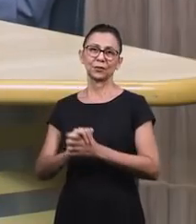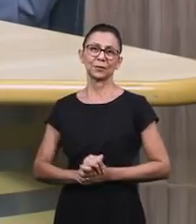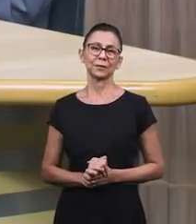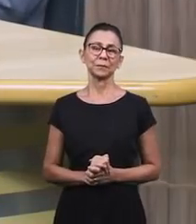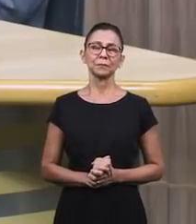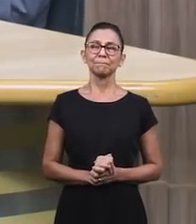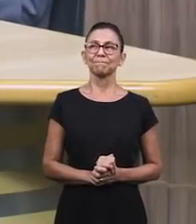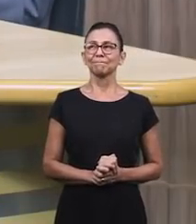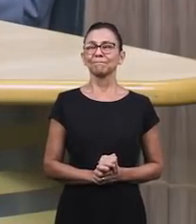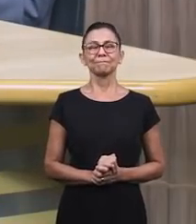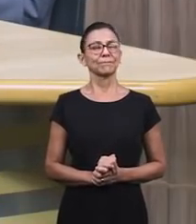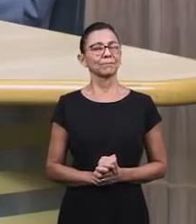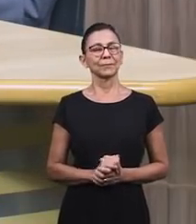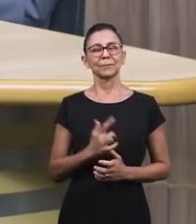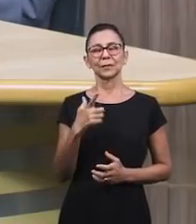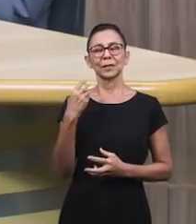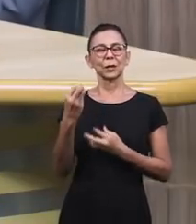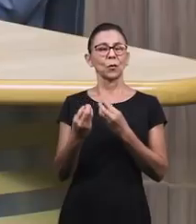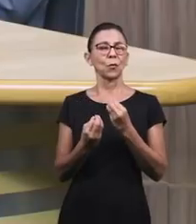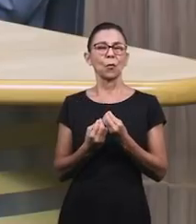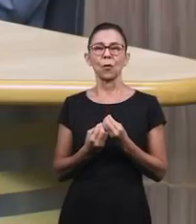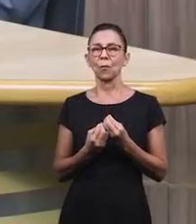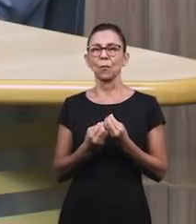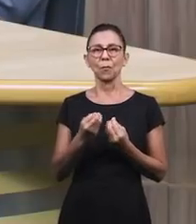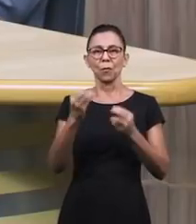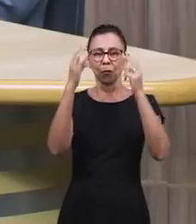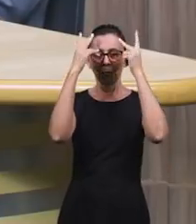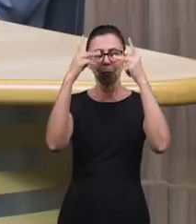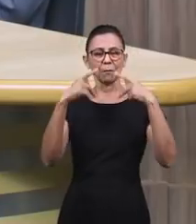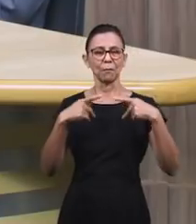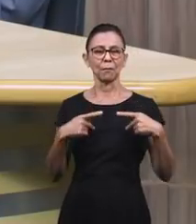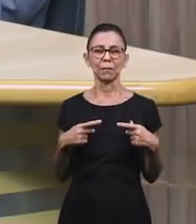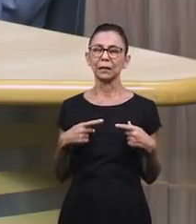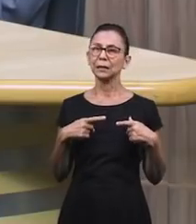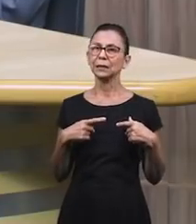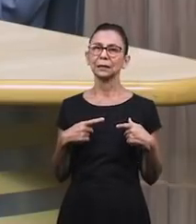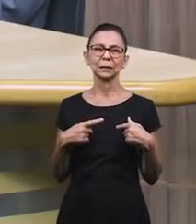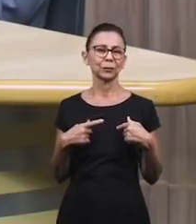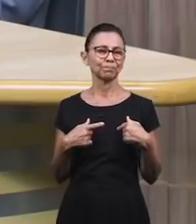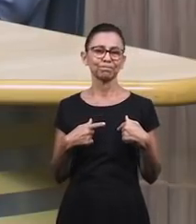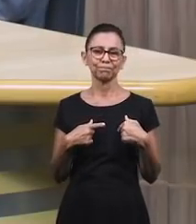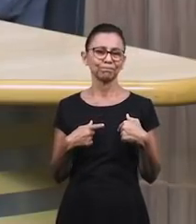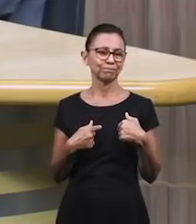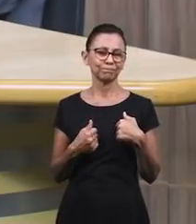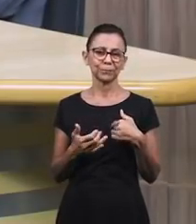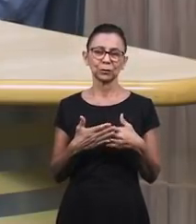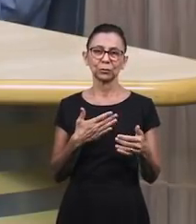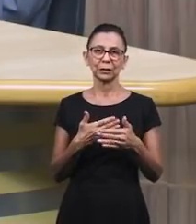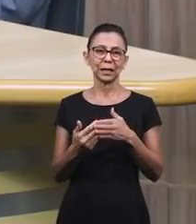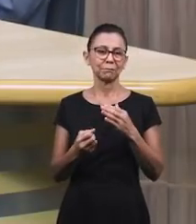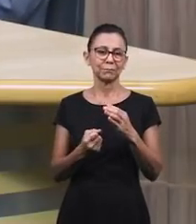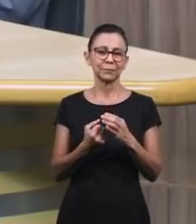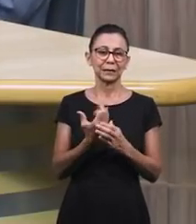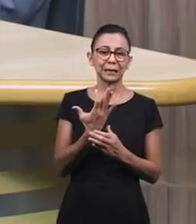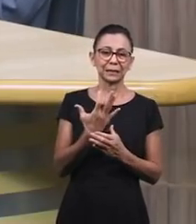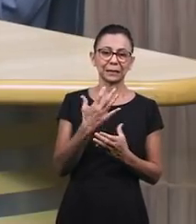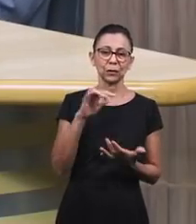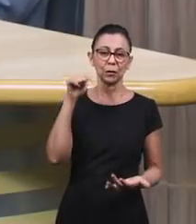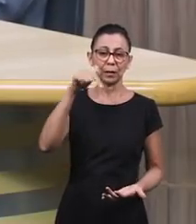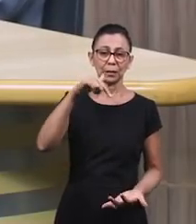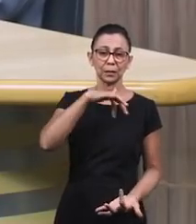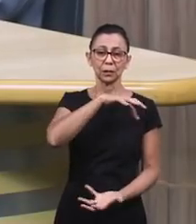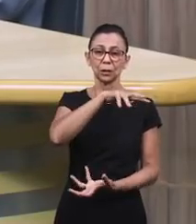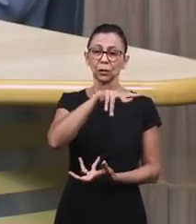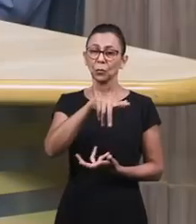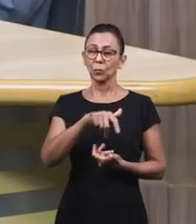humana, nenhum ser humano, nenhuma criatura debaixo da terra, em cima da terra, que possa